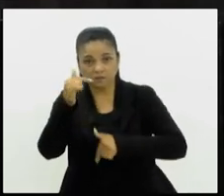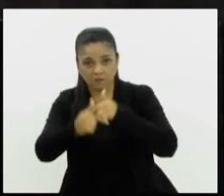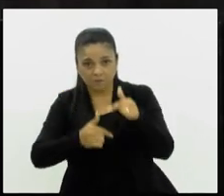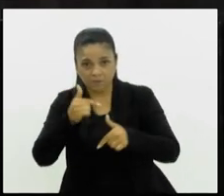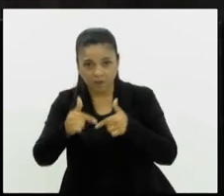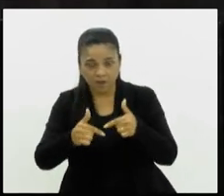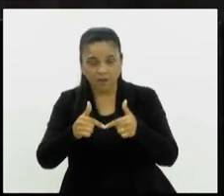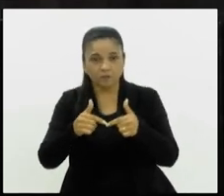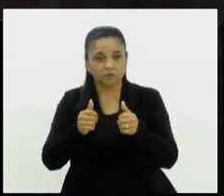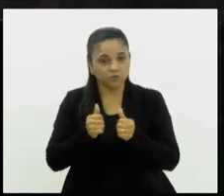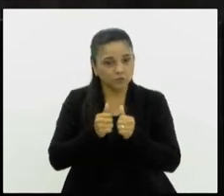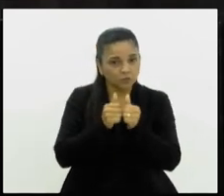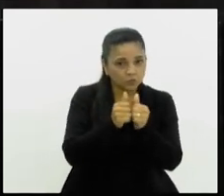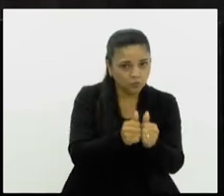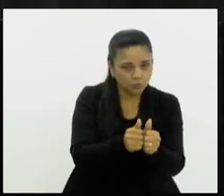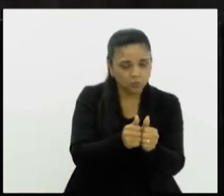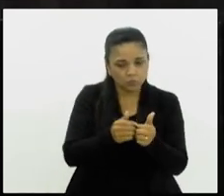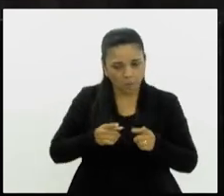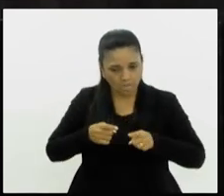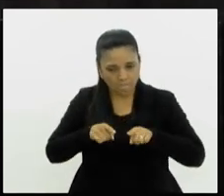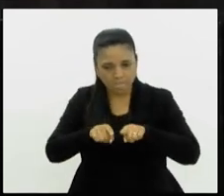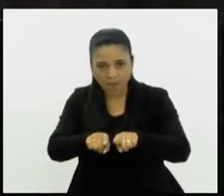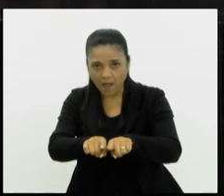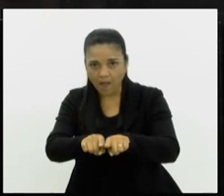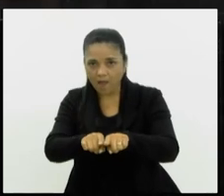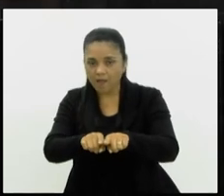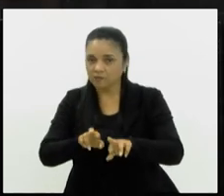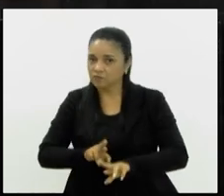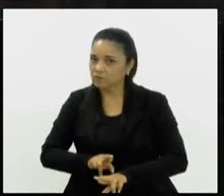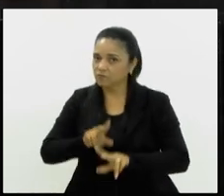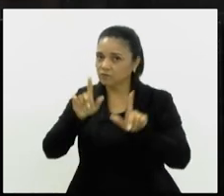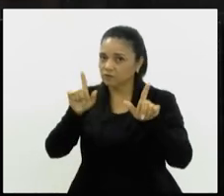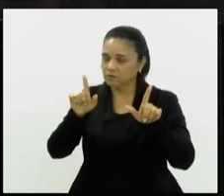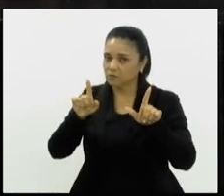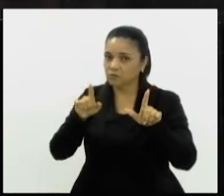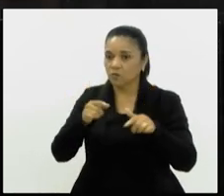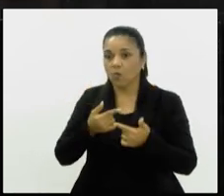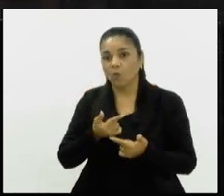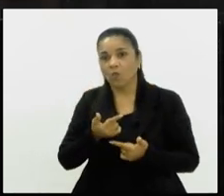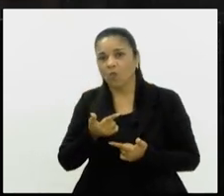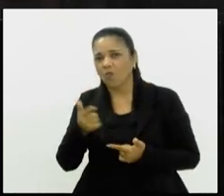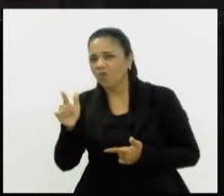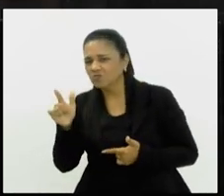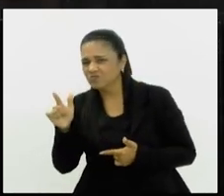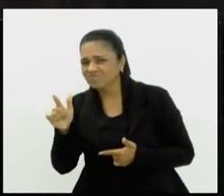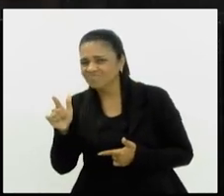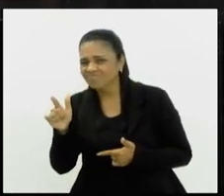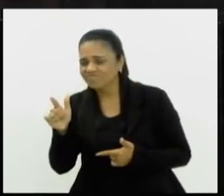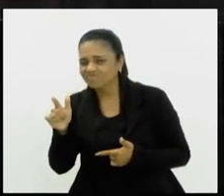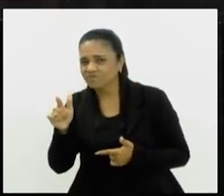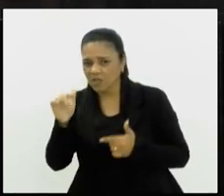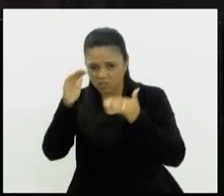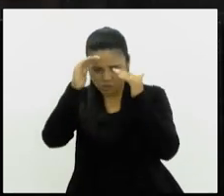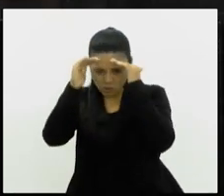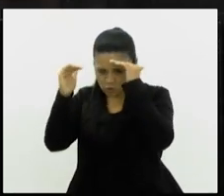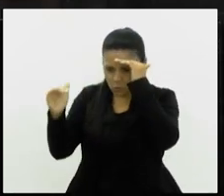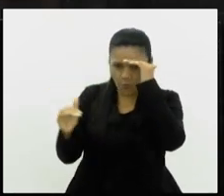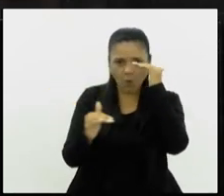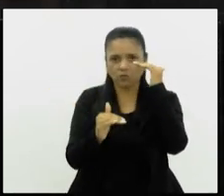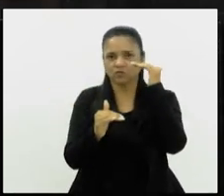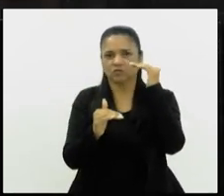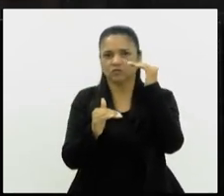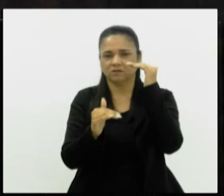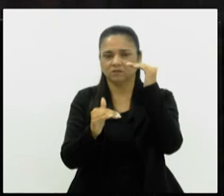caminharem juntos, serem parceiros. Outra coisa subordinar um